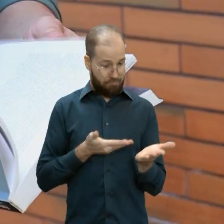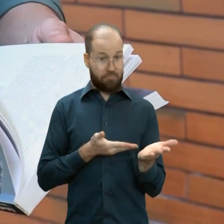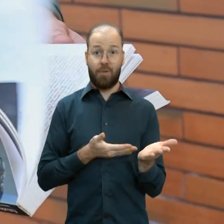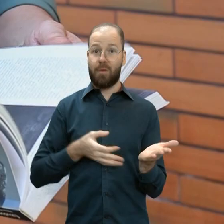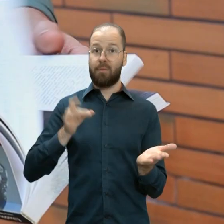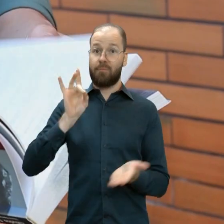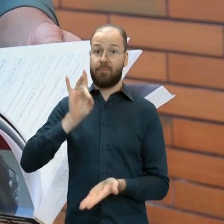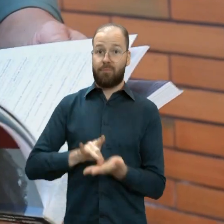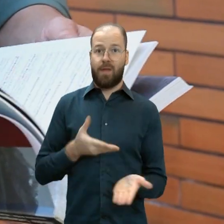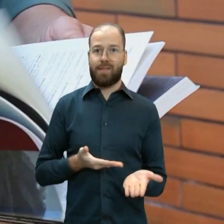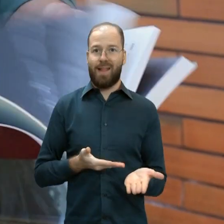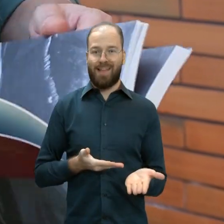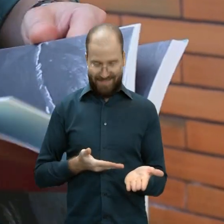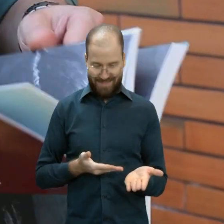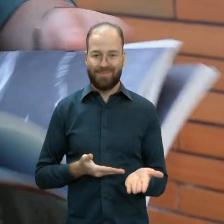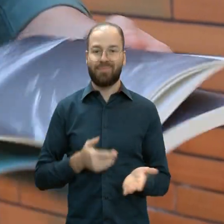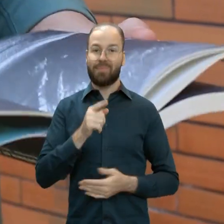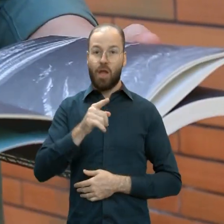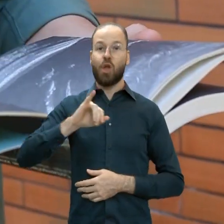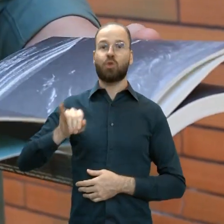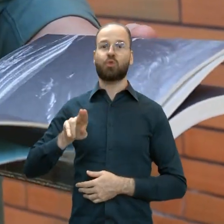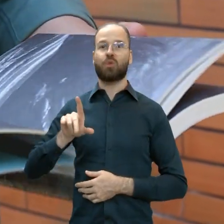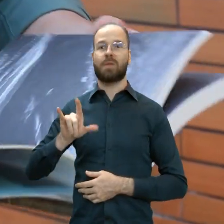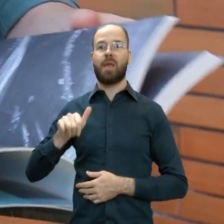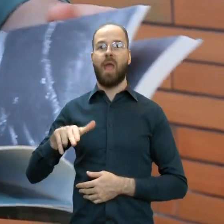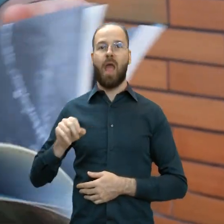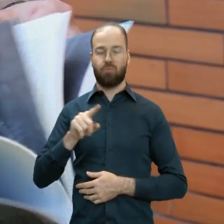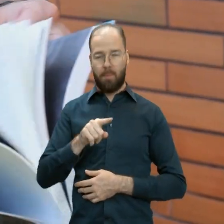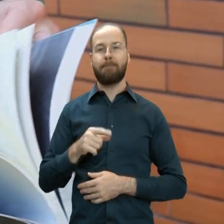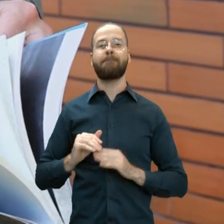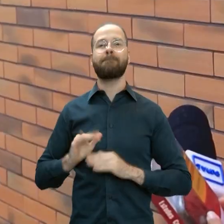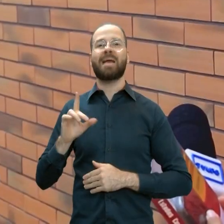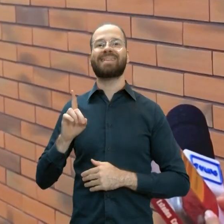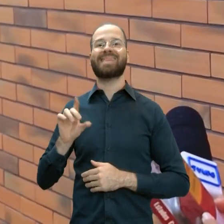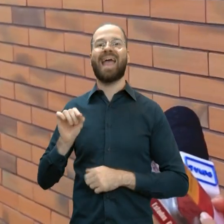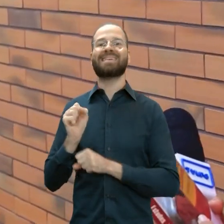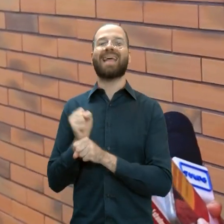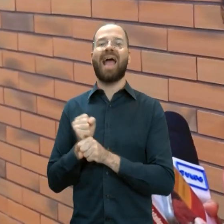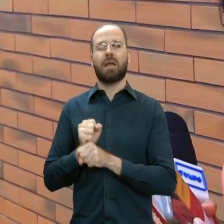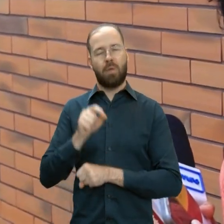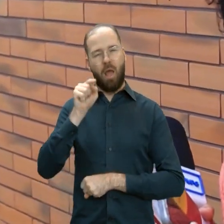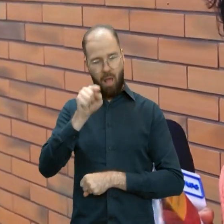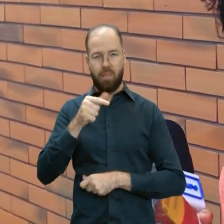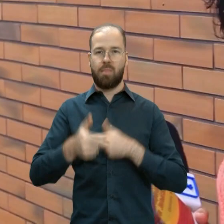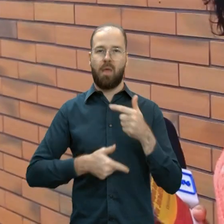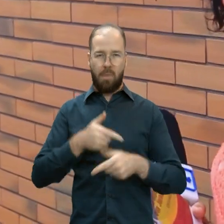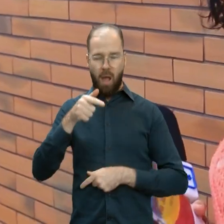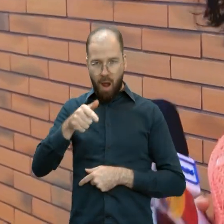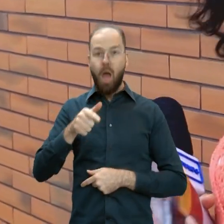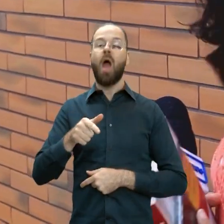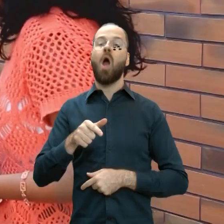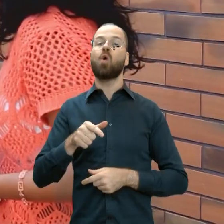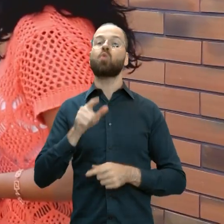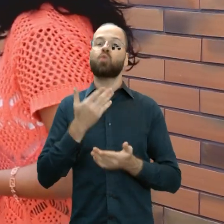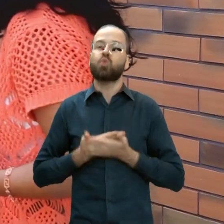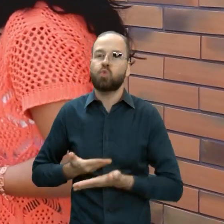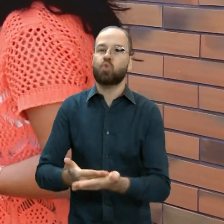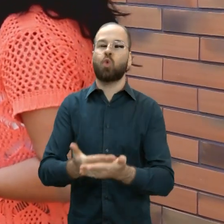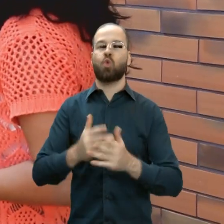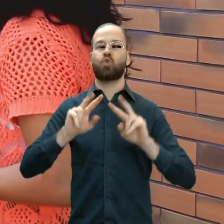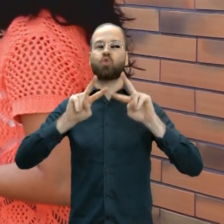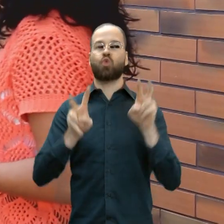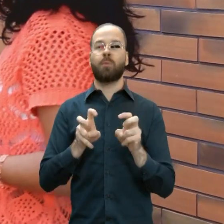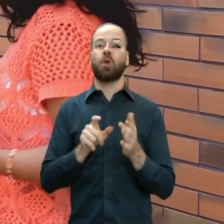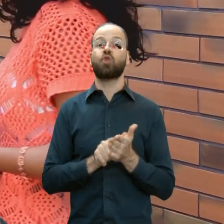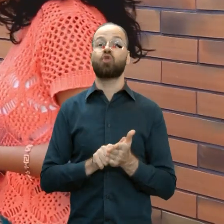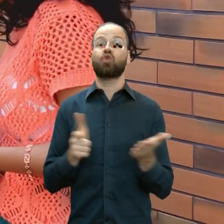e há mais de 10 anos é um dos organizadores da coletânea Estudos Contemporâneos em Jornalismo. A